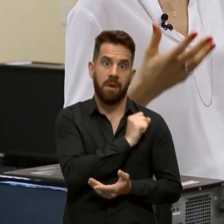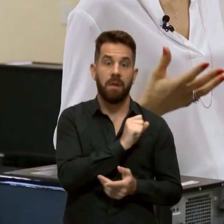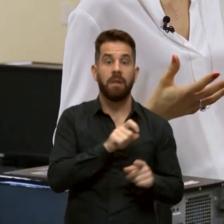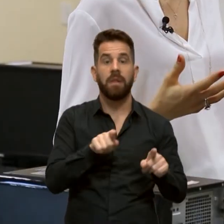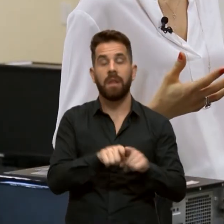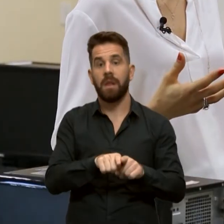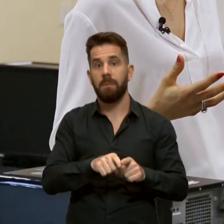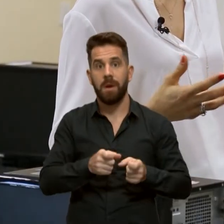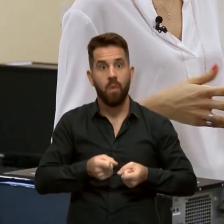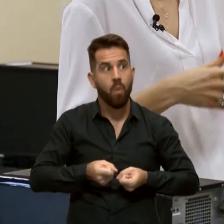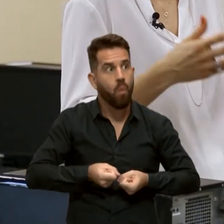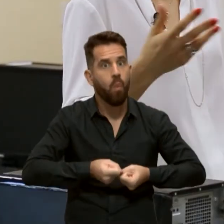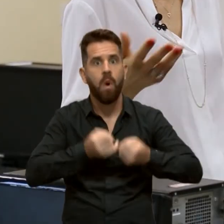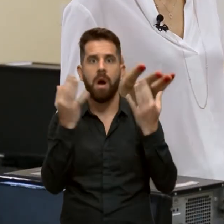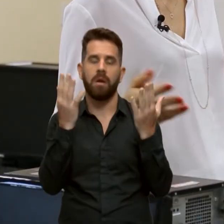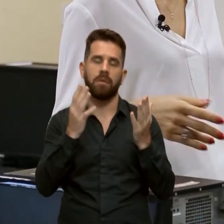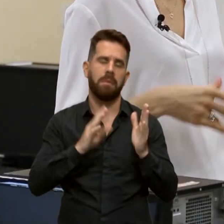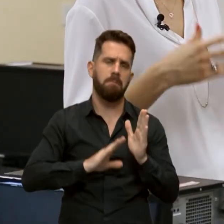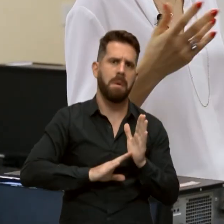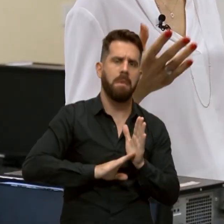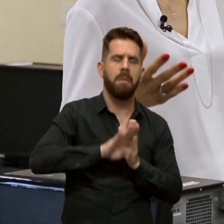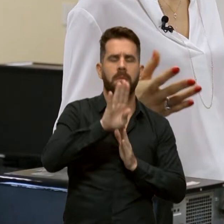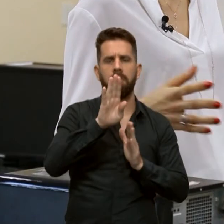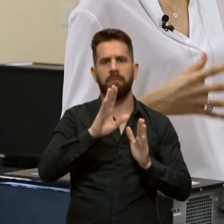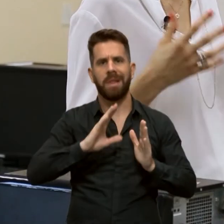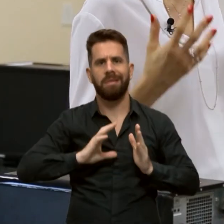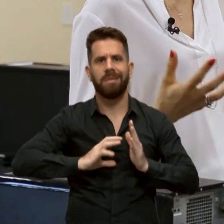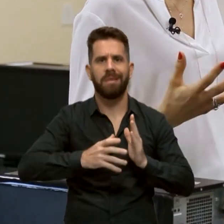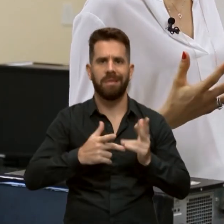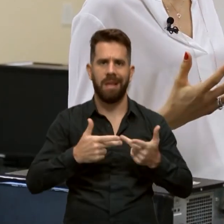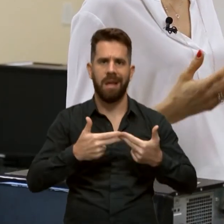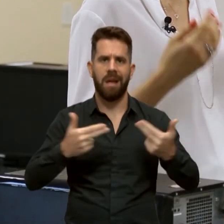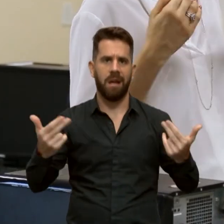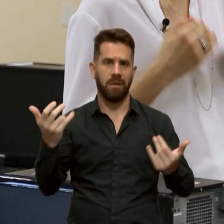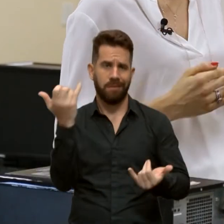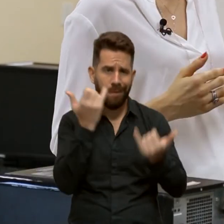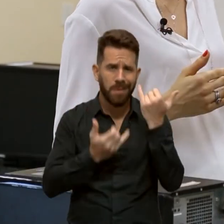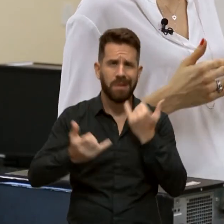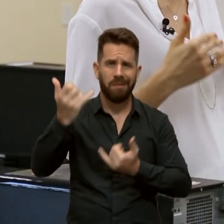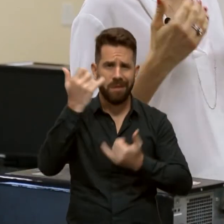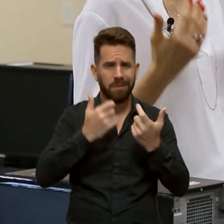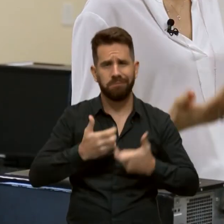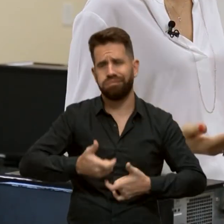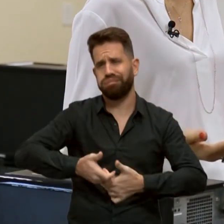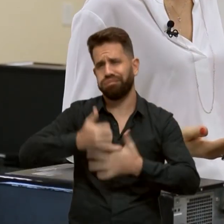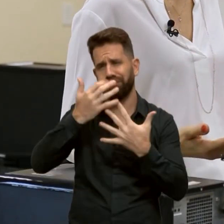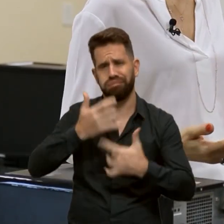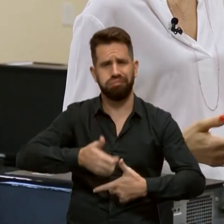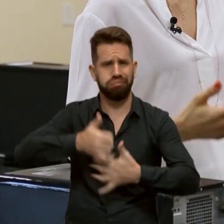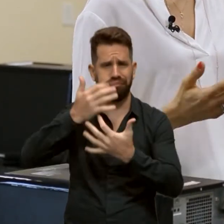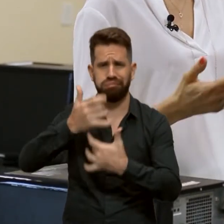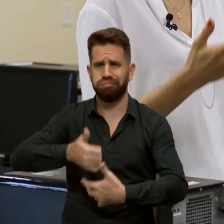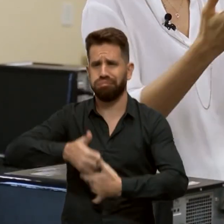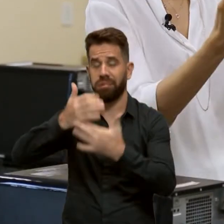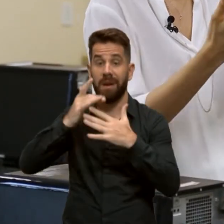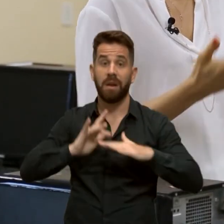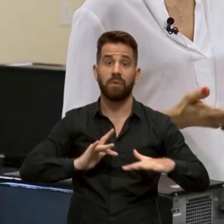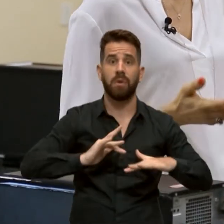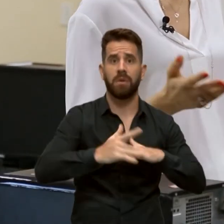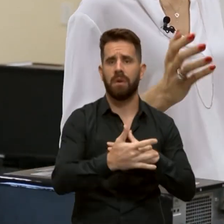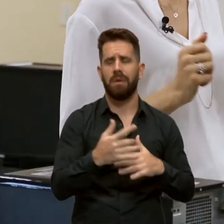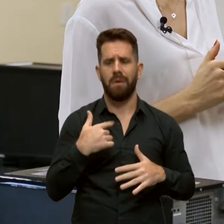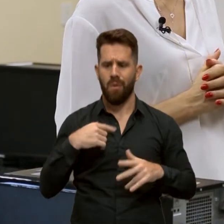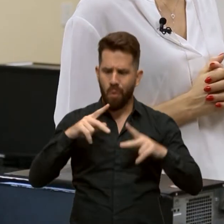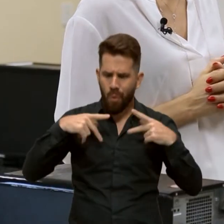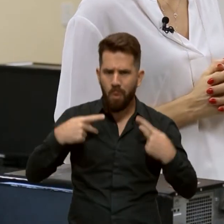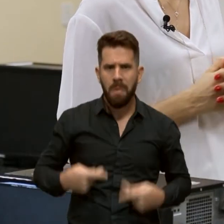de dados, por exemplo, nas redes sociais, na internet, é tão grande que humanamente seria impossível, por exemplo, alguém